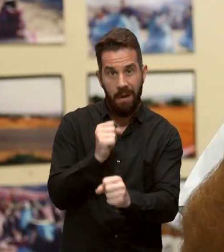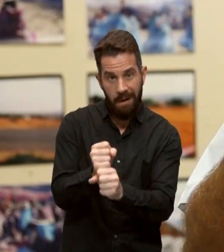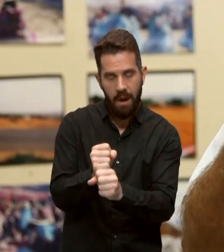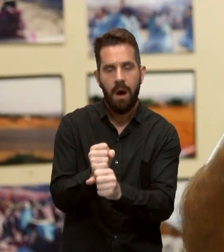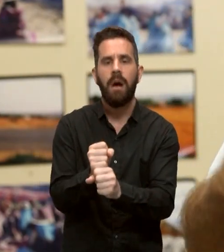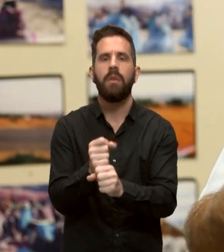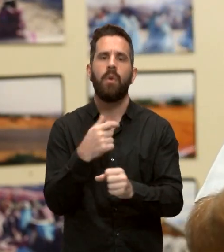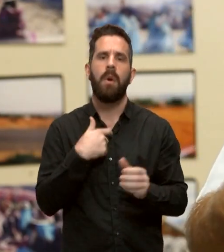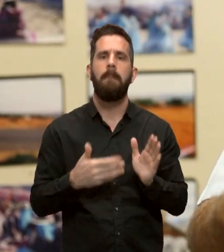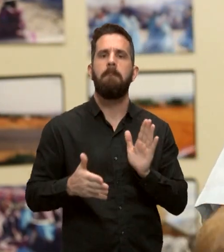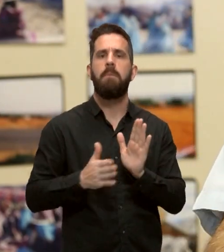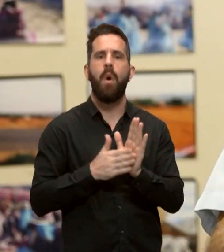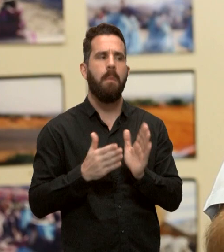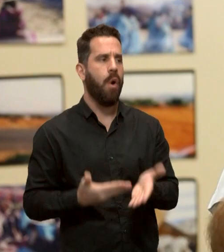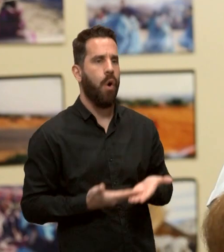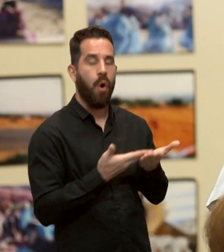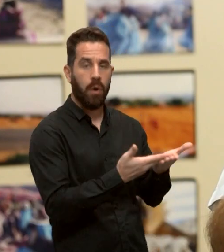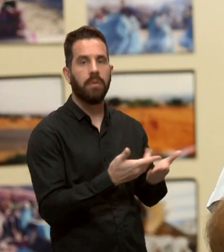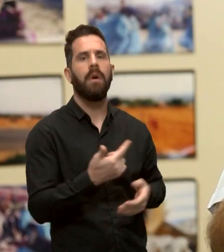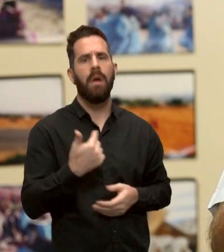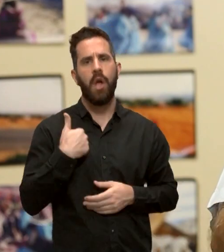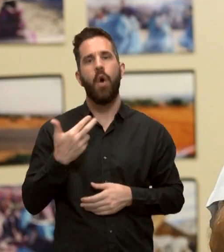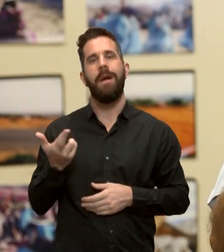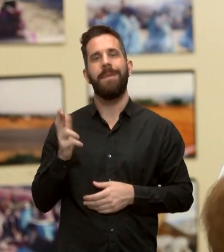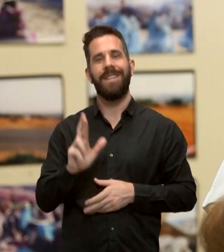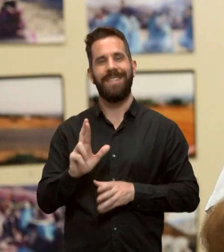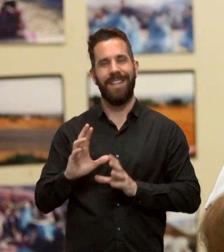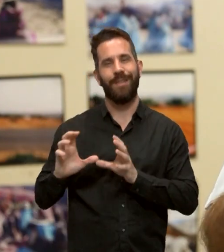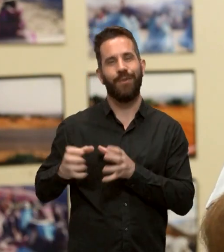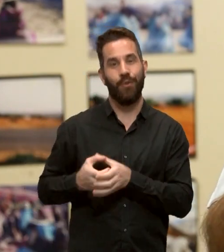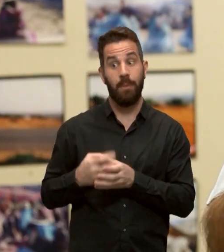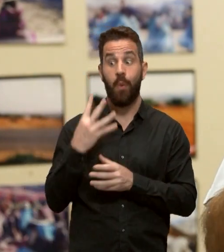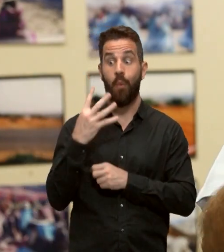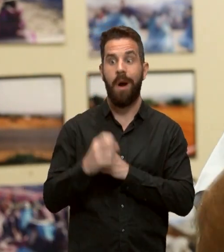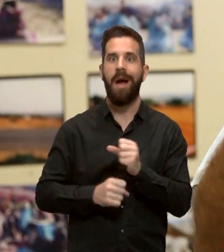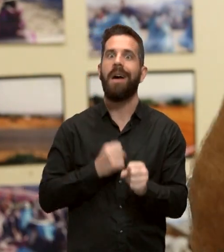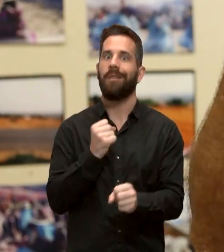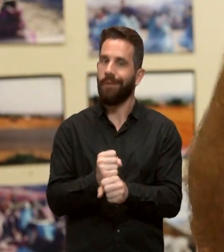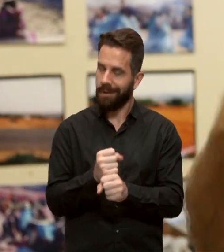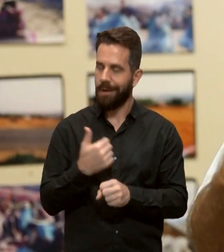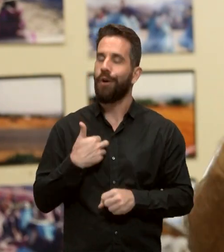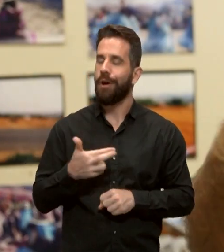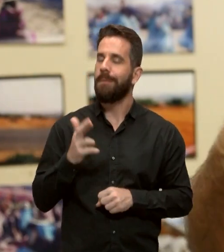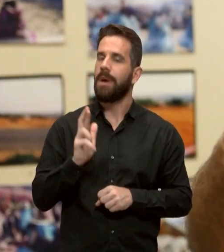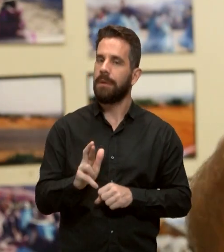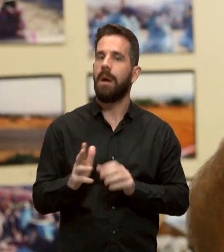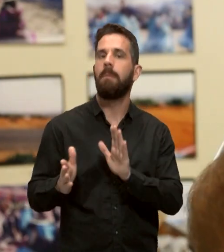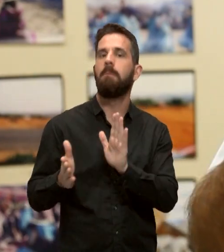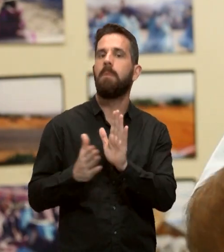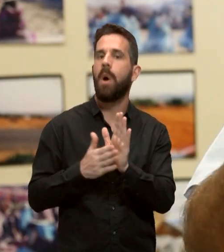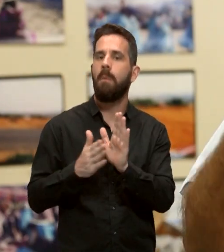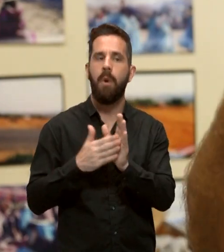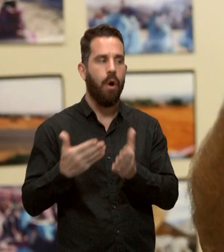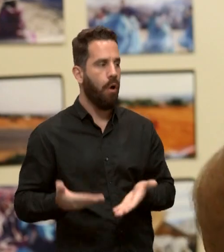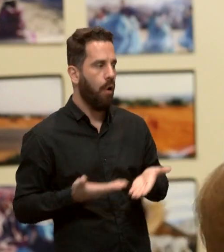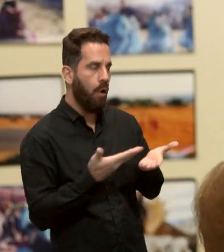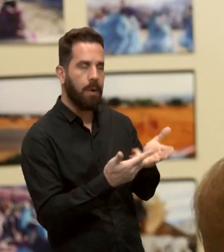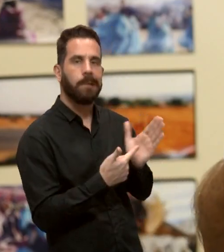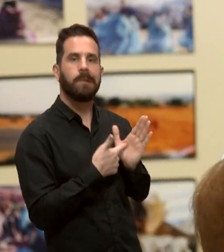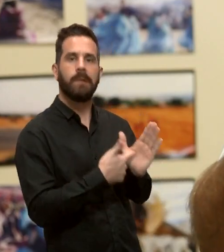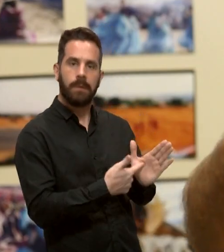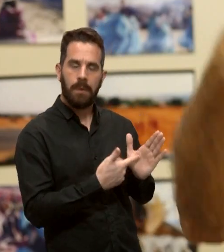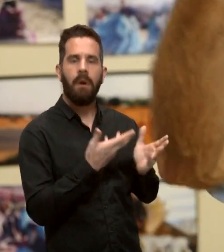eu fui representante de turma os 4 anos. E aí a gente fazia uma proposta para